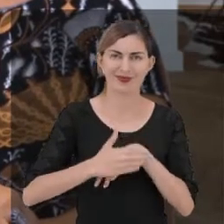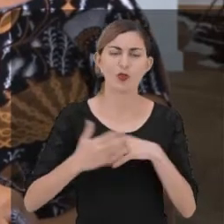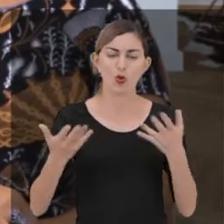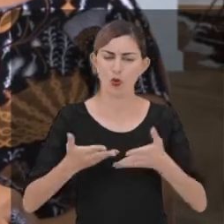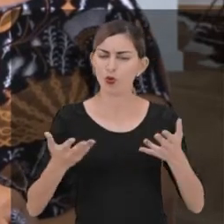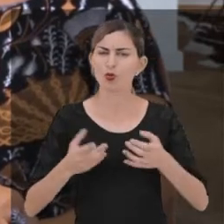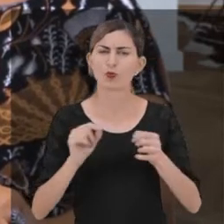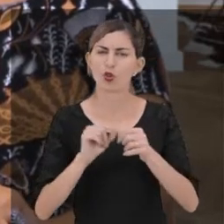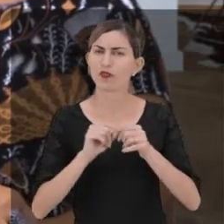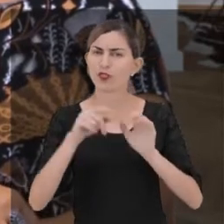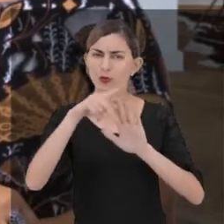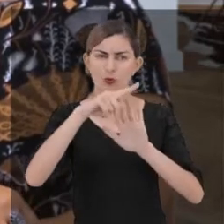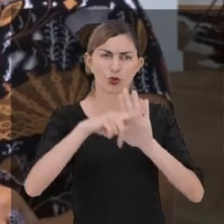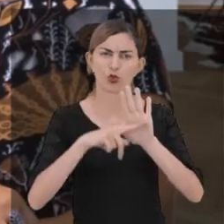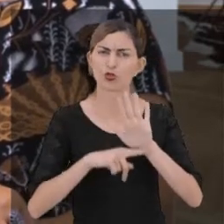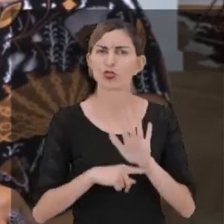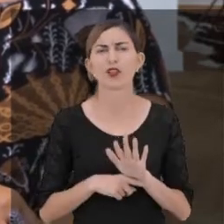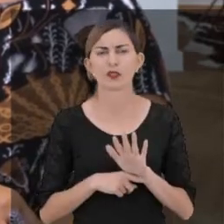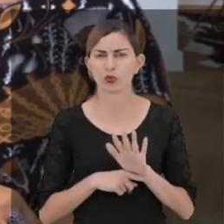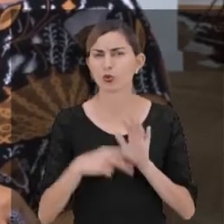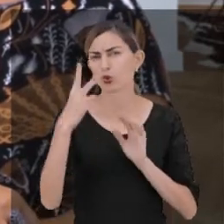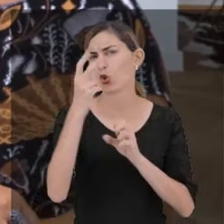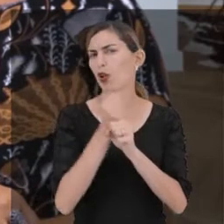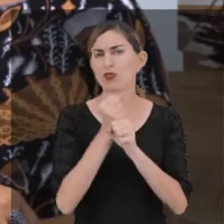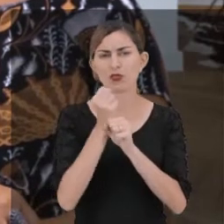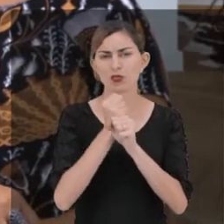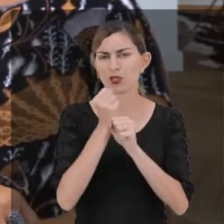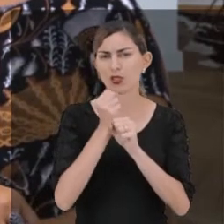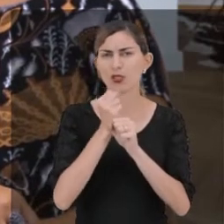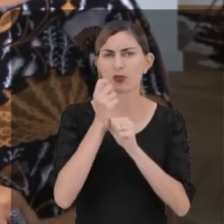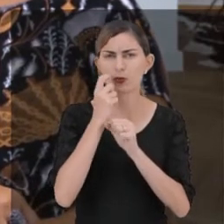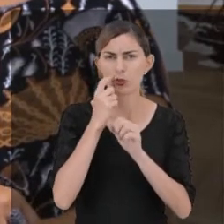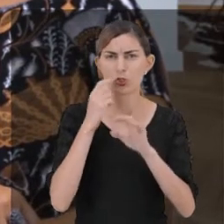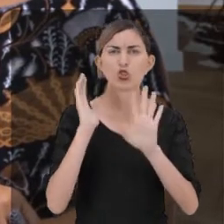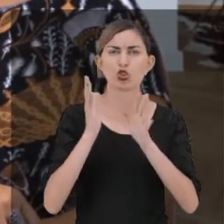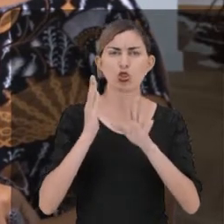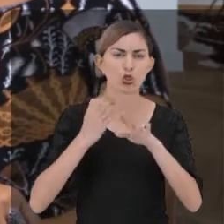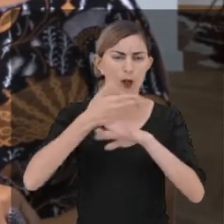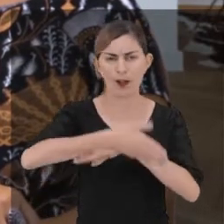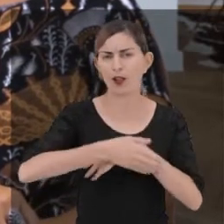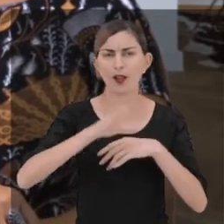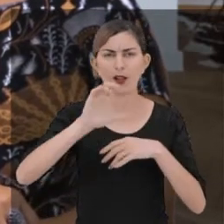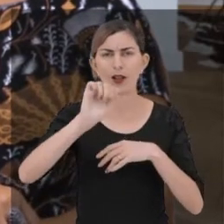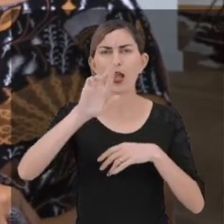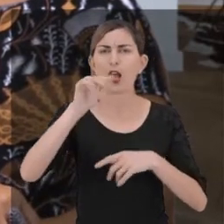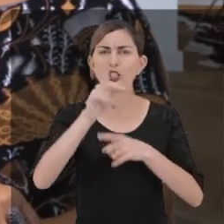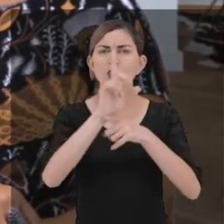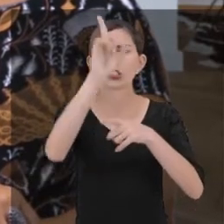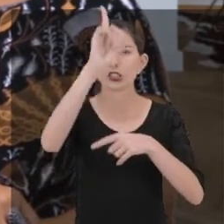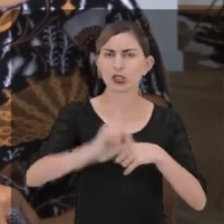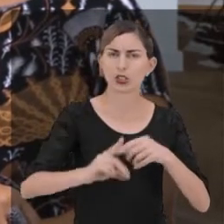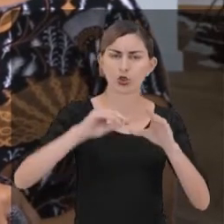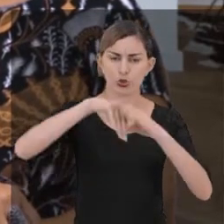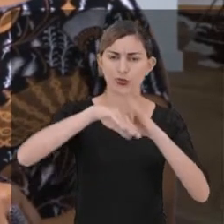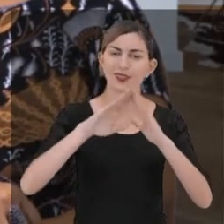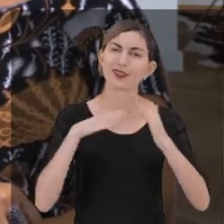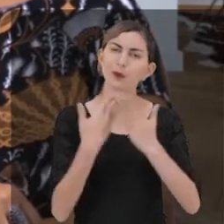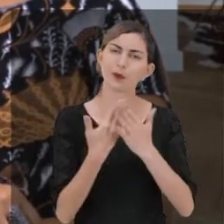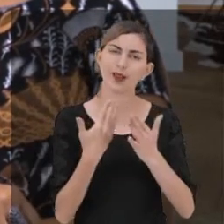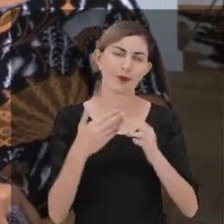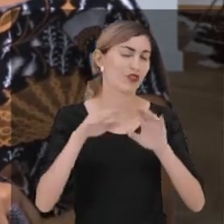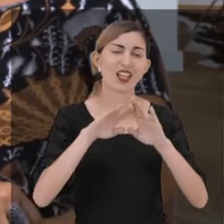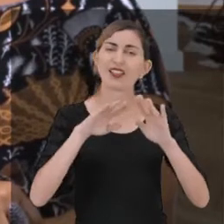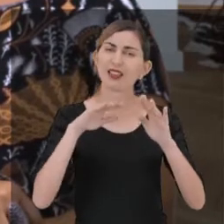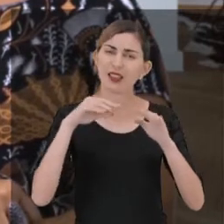você pode fazer um projeto trainee, em 2 anos você pode acessar um cargo de diretoria. Essa é a